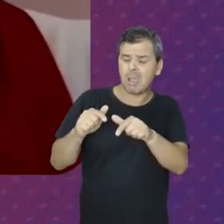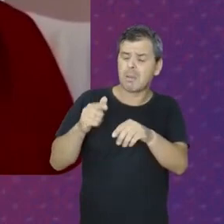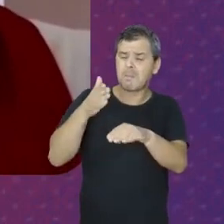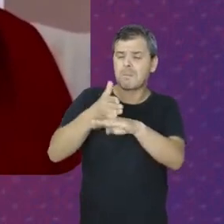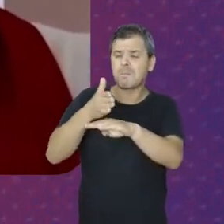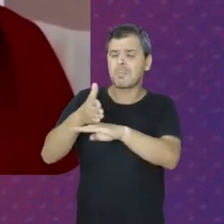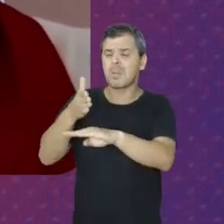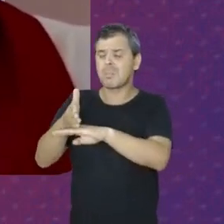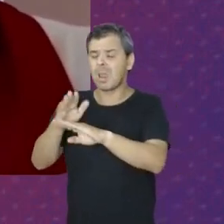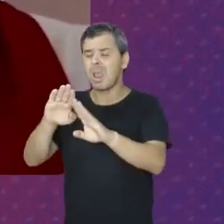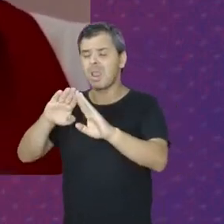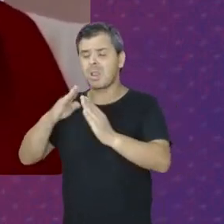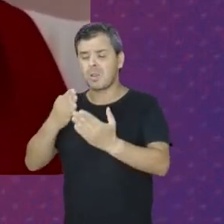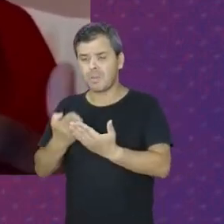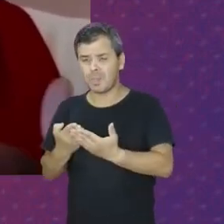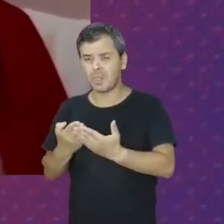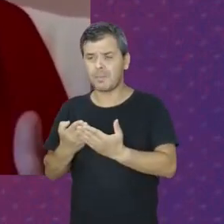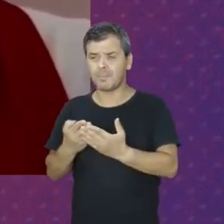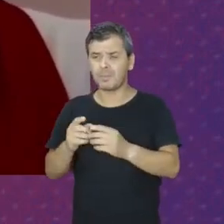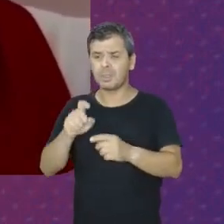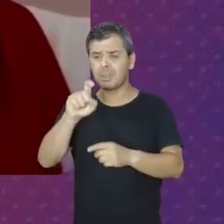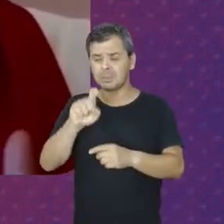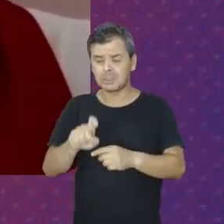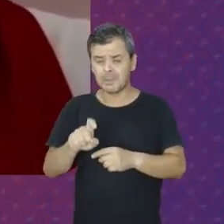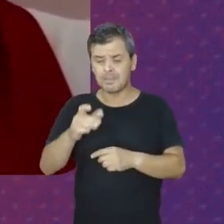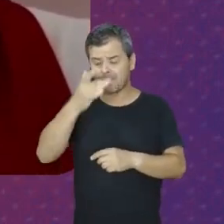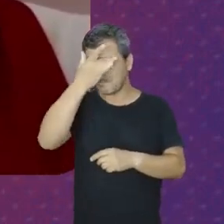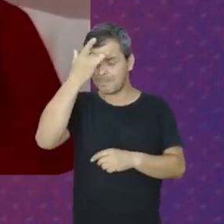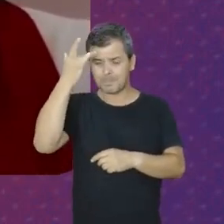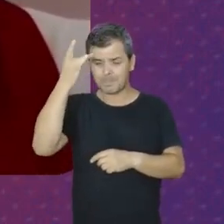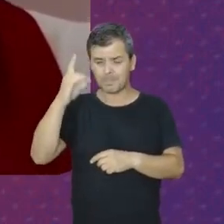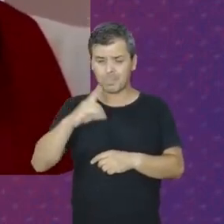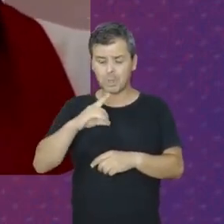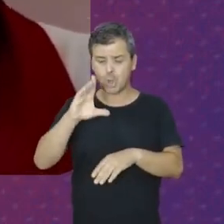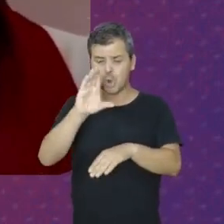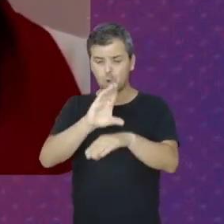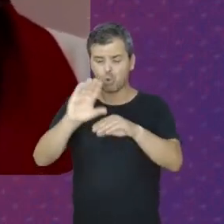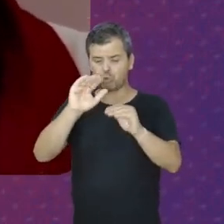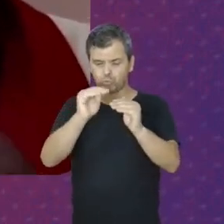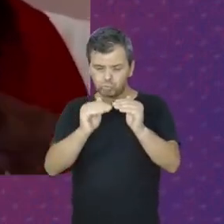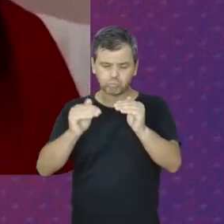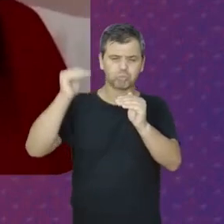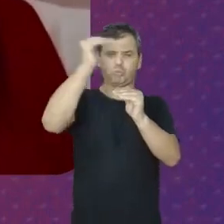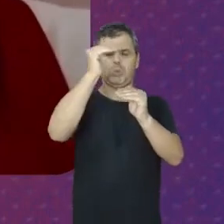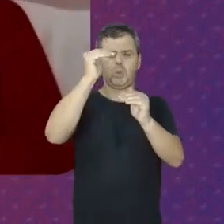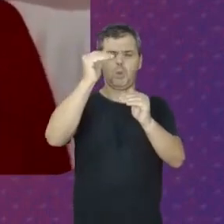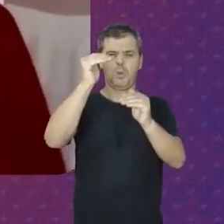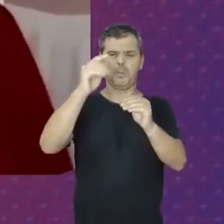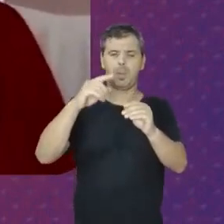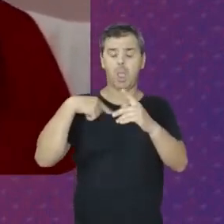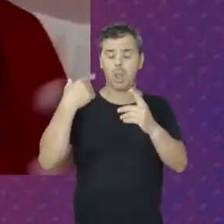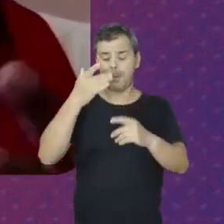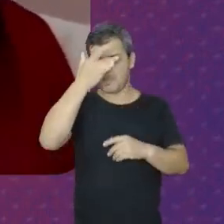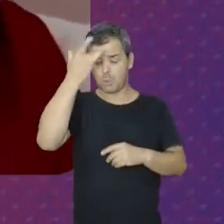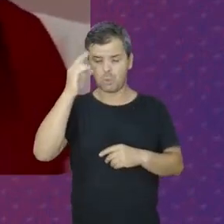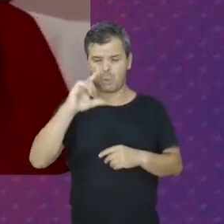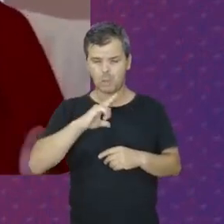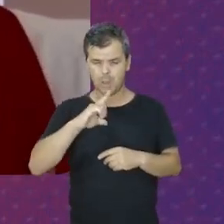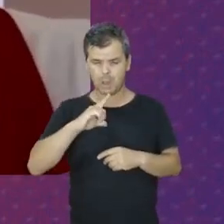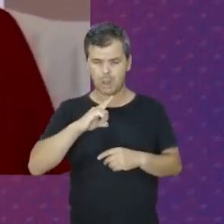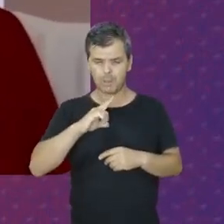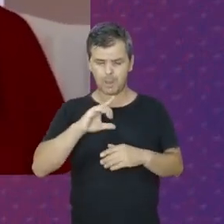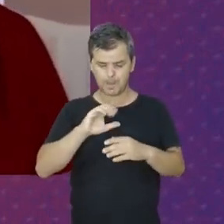frequentar escolas para poder serem pessoas que podem ter curso superior. Eles dizem quando alguém